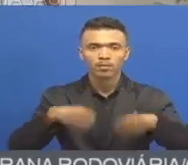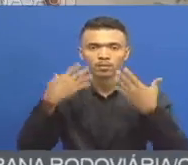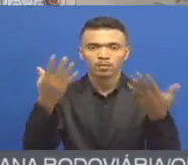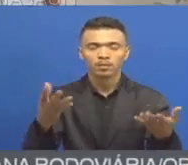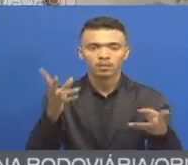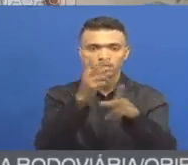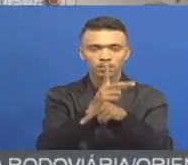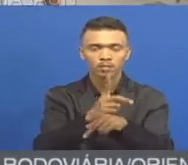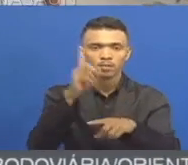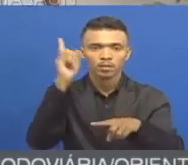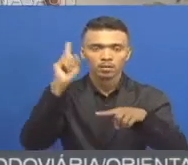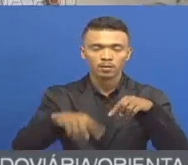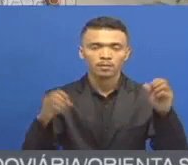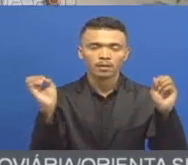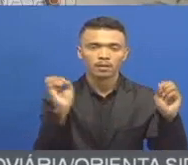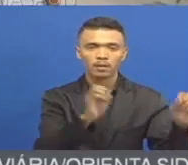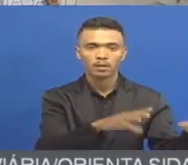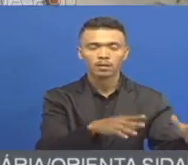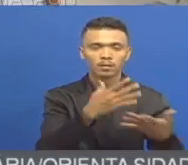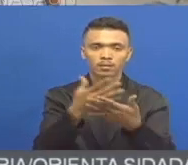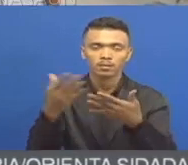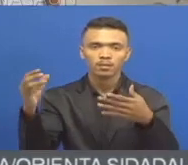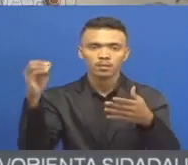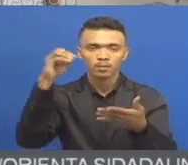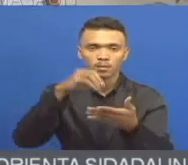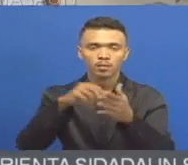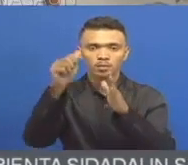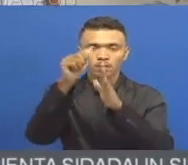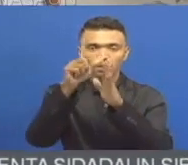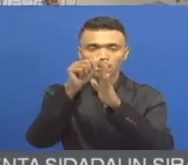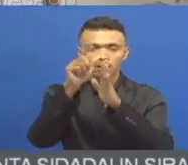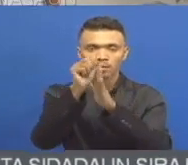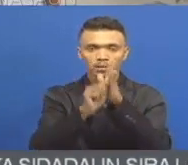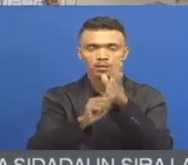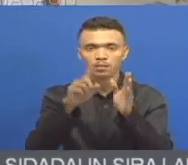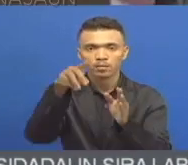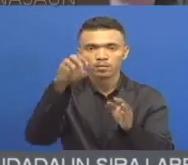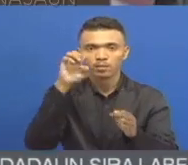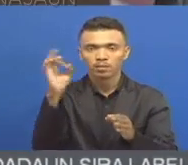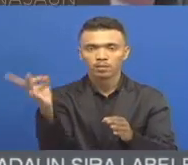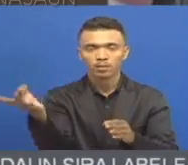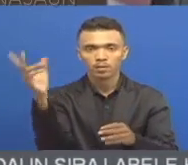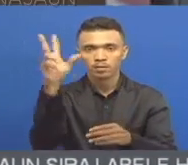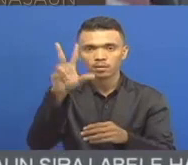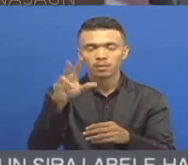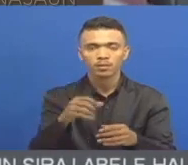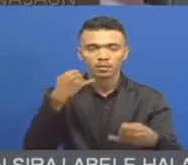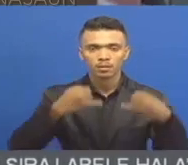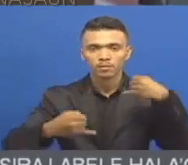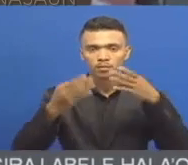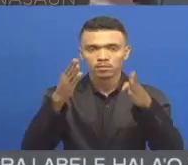prevenção e label halá com objeto nebemaka previsto e artigo 183 código processo penal. Defensor